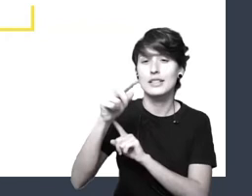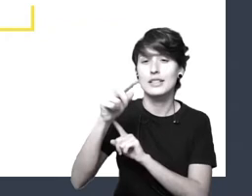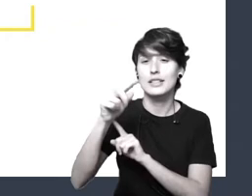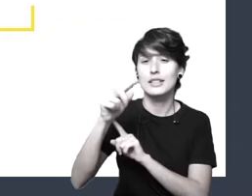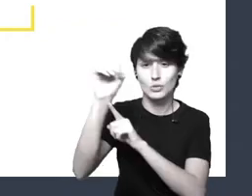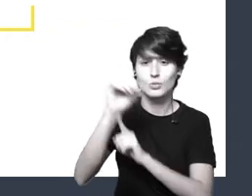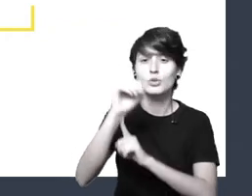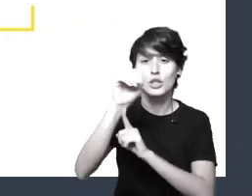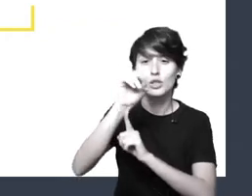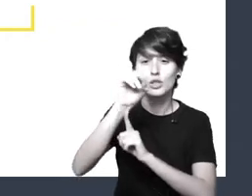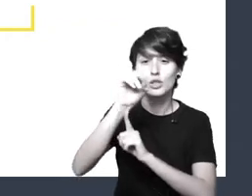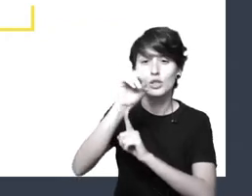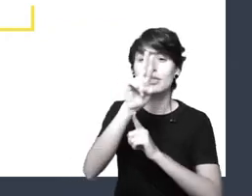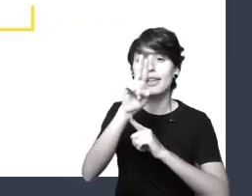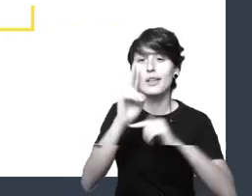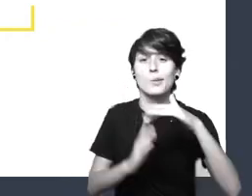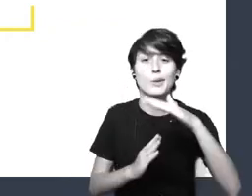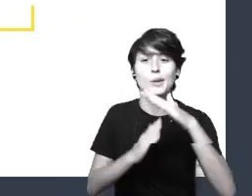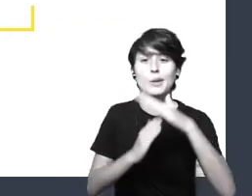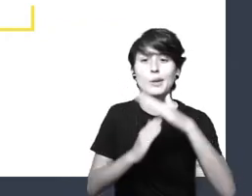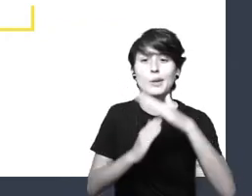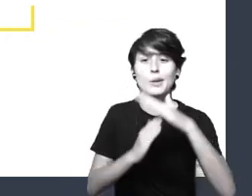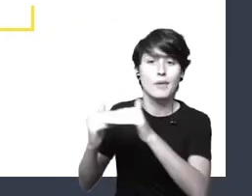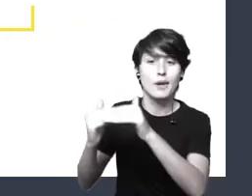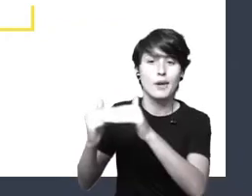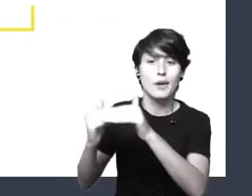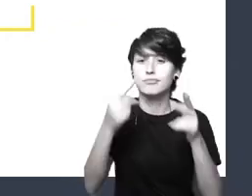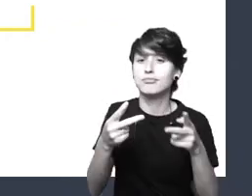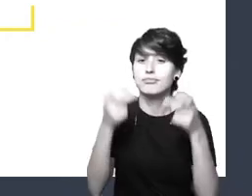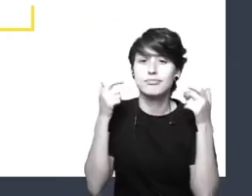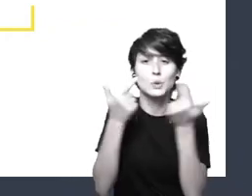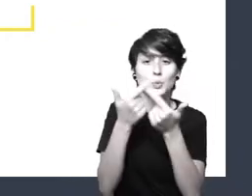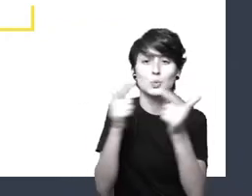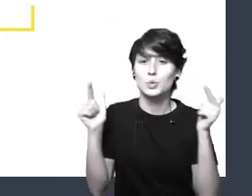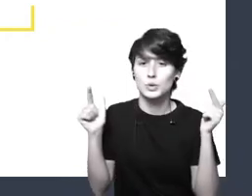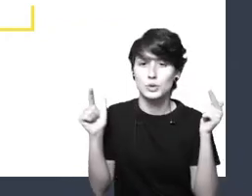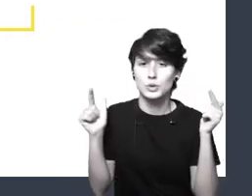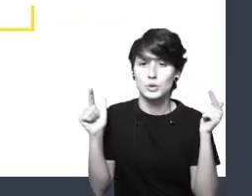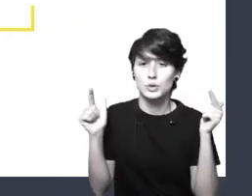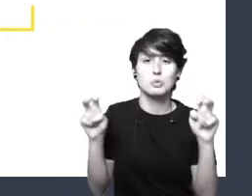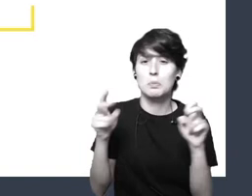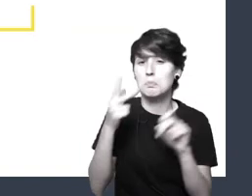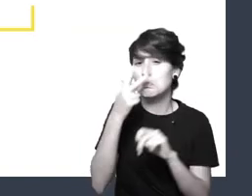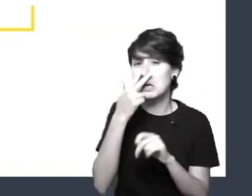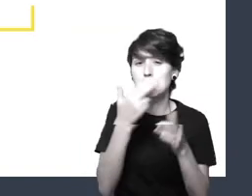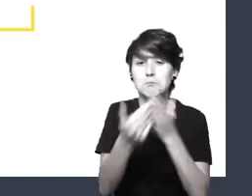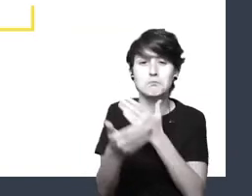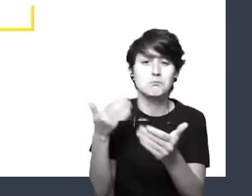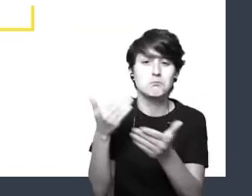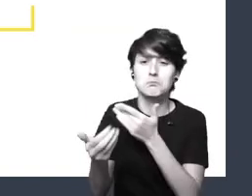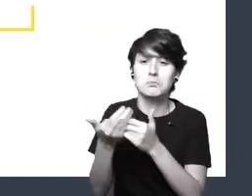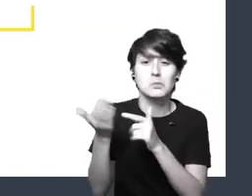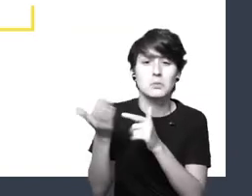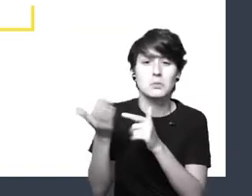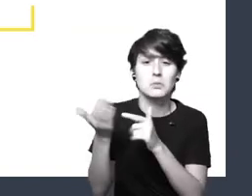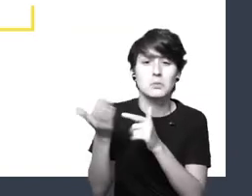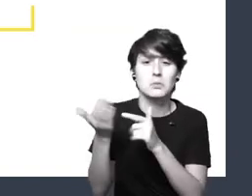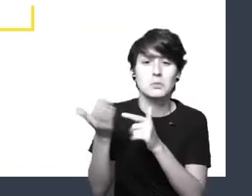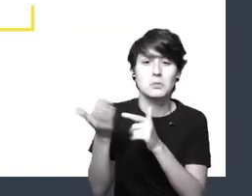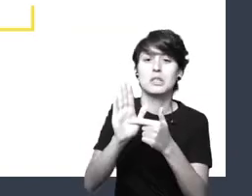limites padrões, a gente vê que não tem viés em relação ao sexo. Nenhuma dessas métricas está mostrando